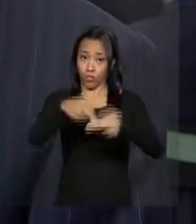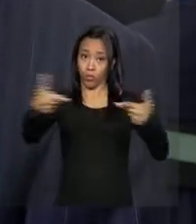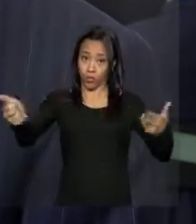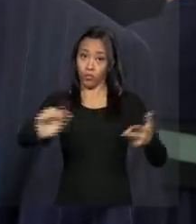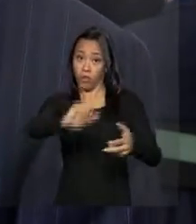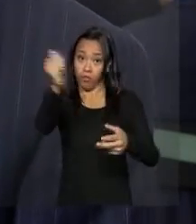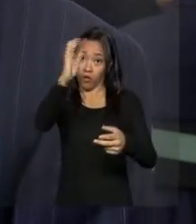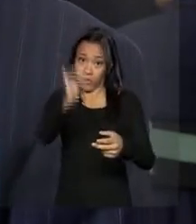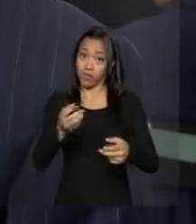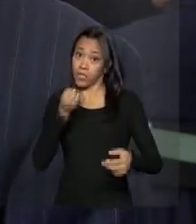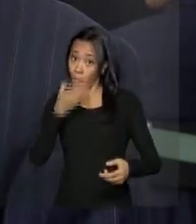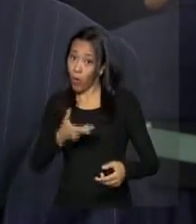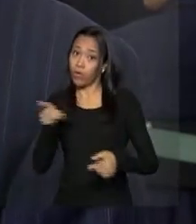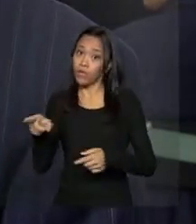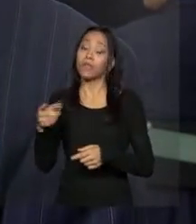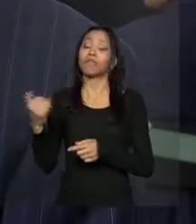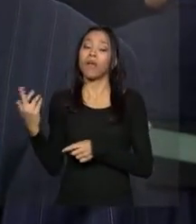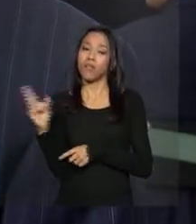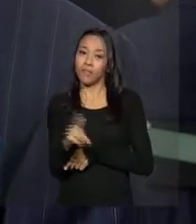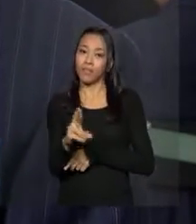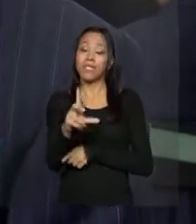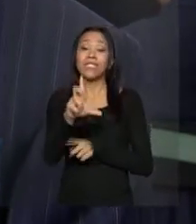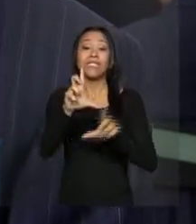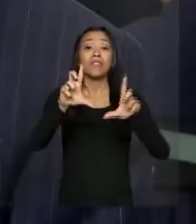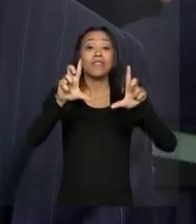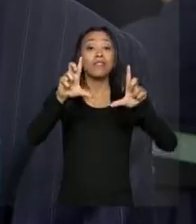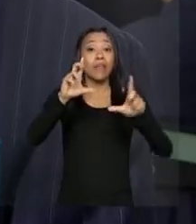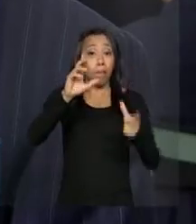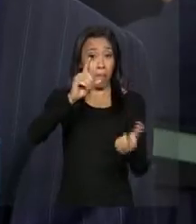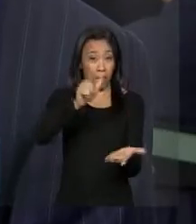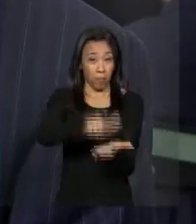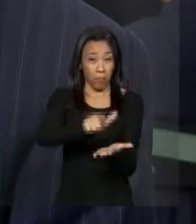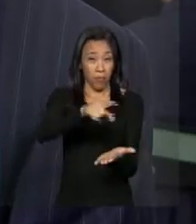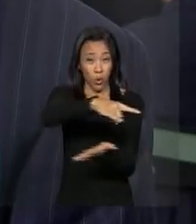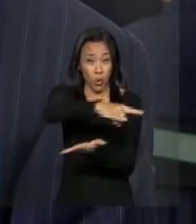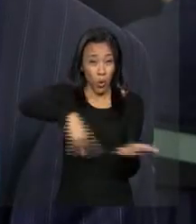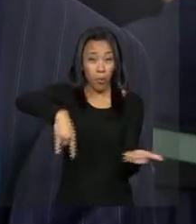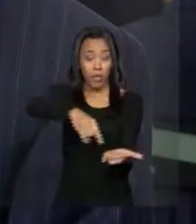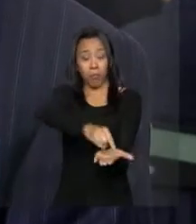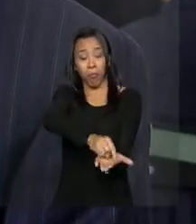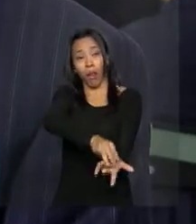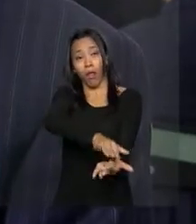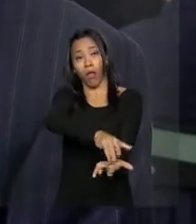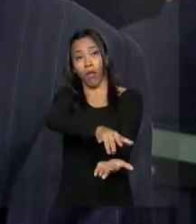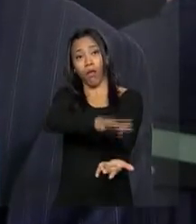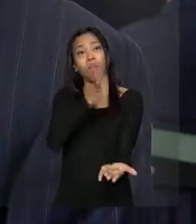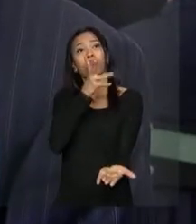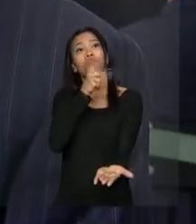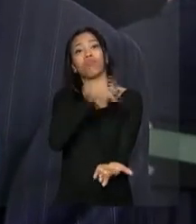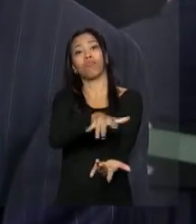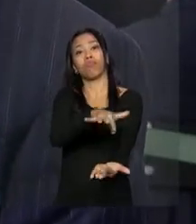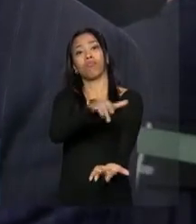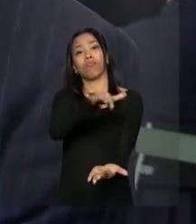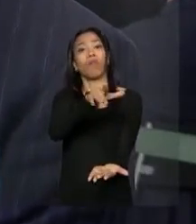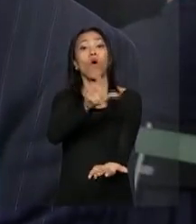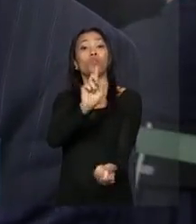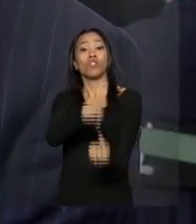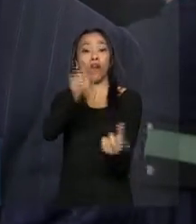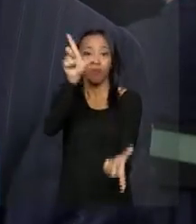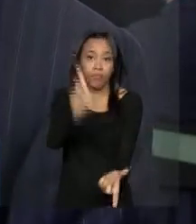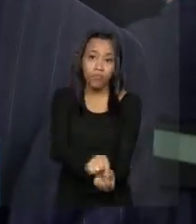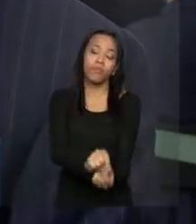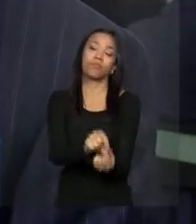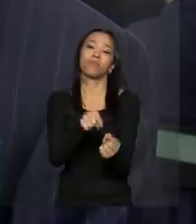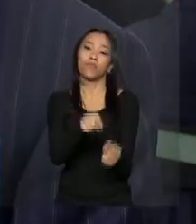produtiva? Simplificar o processo, simplificar a devolução dos créditos